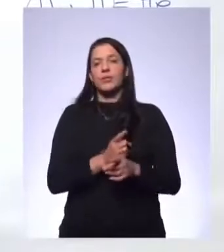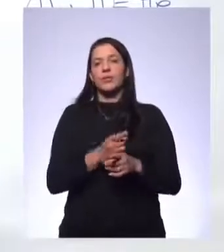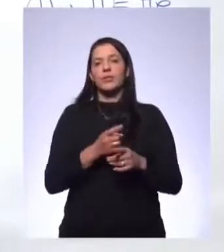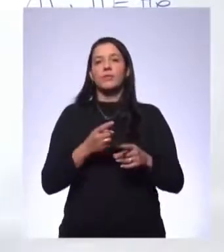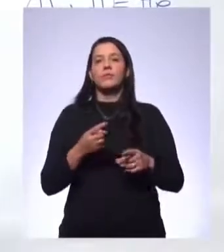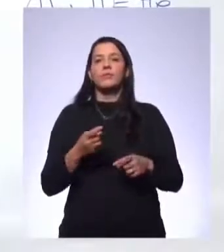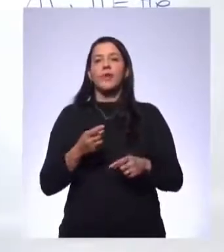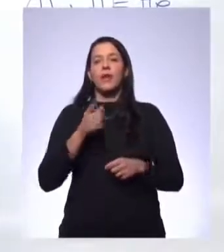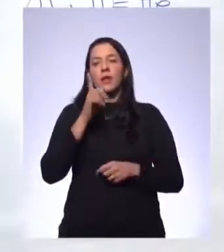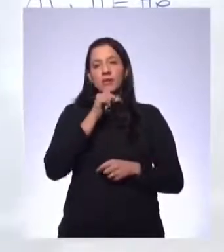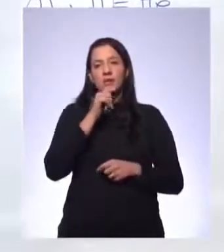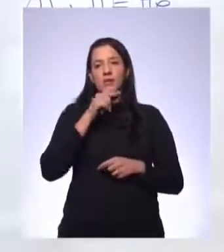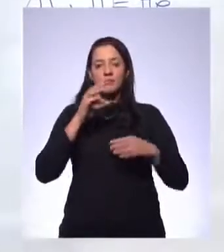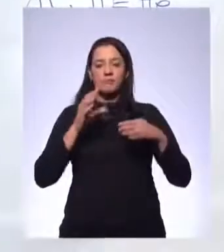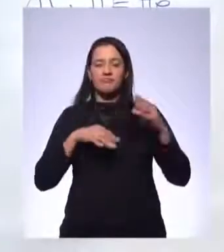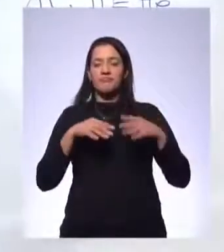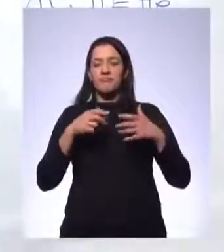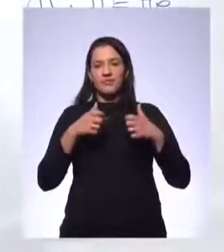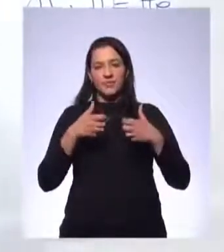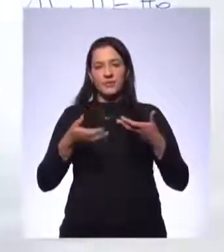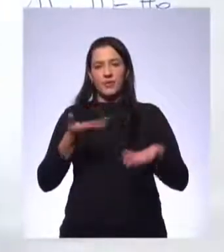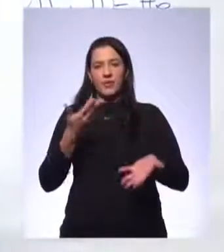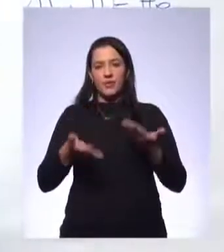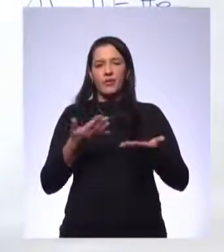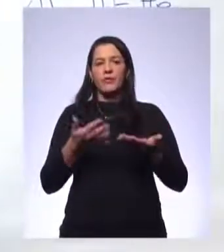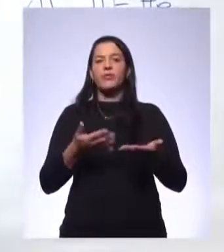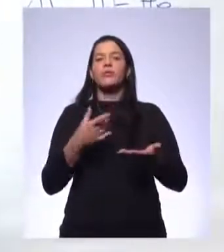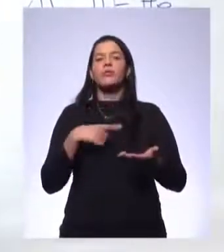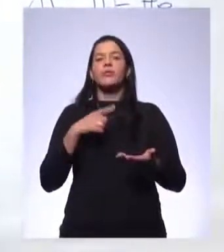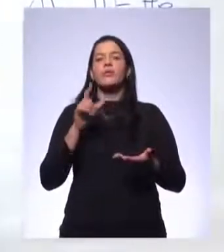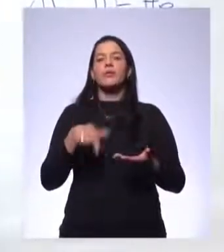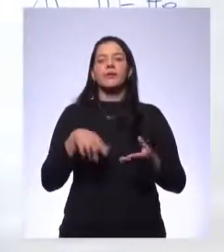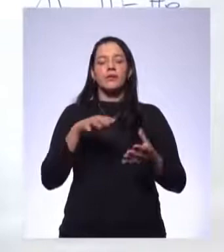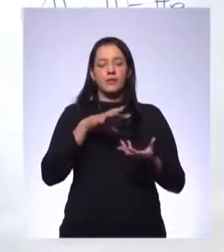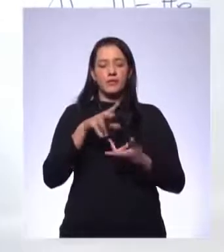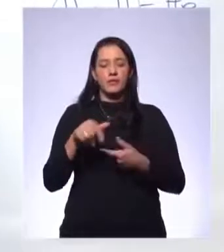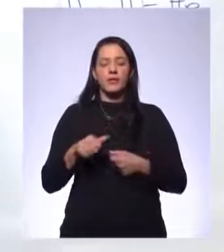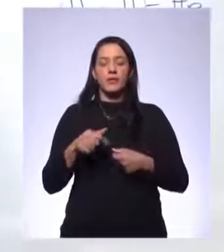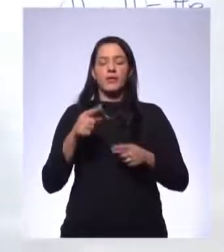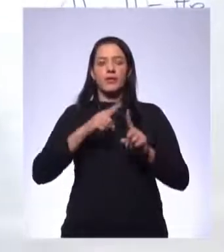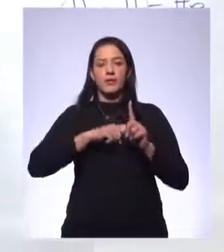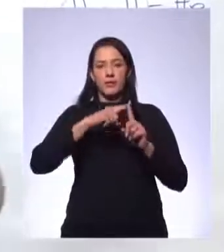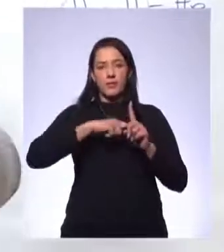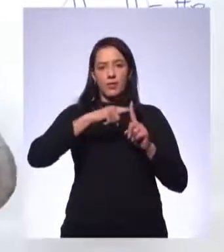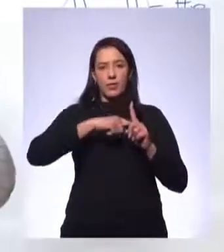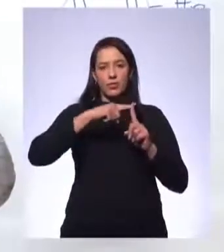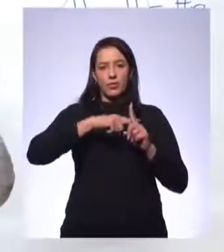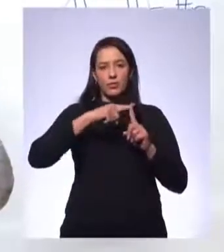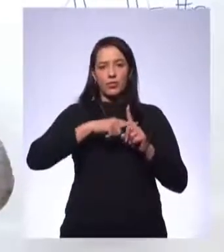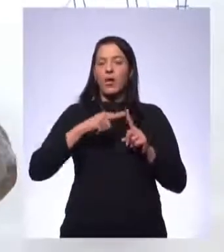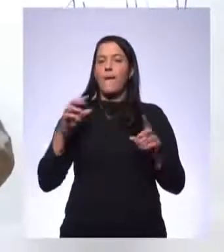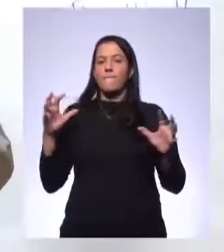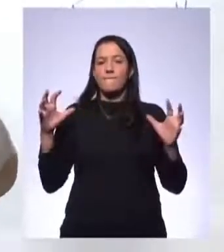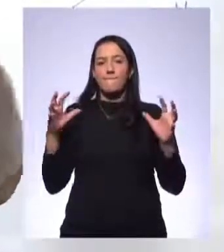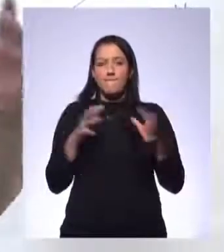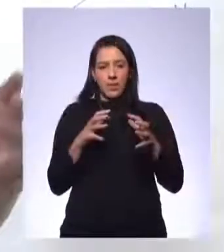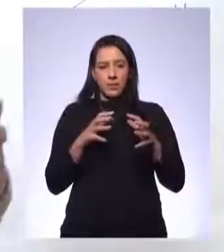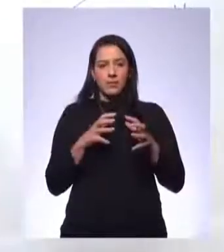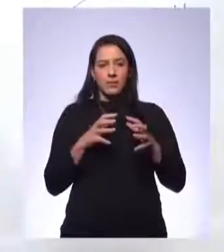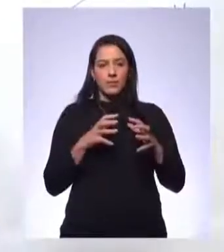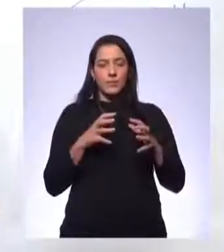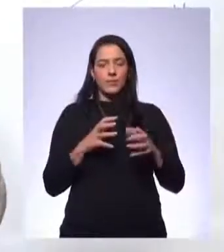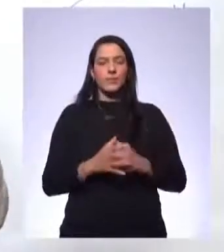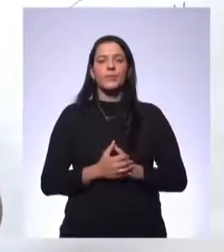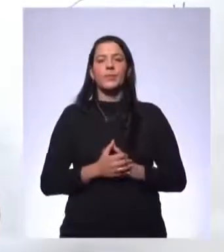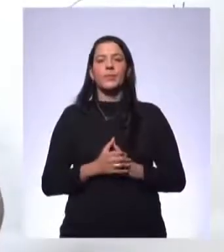devido a algumas condições específicas, que é temperatura, pressão. Isso é muito importante, a pressão atmosférica que vem de toda a